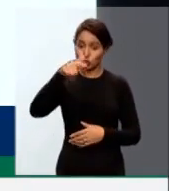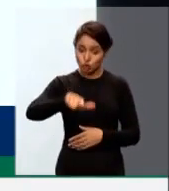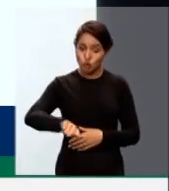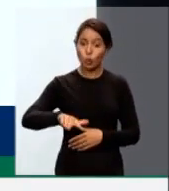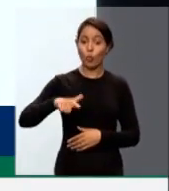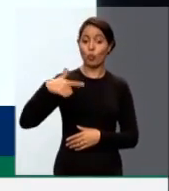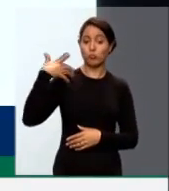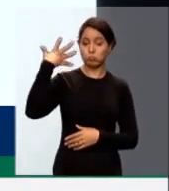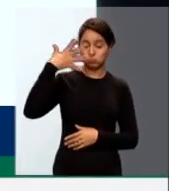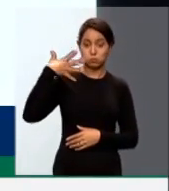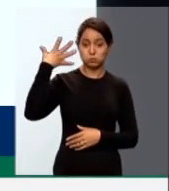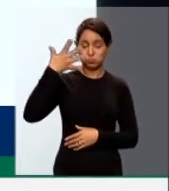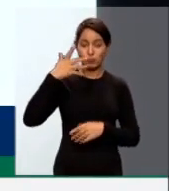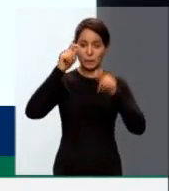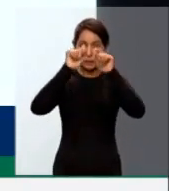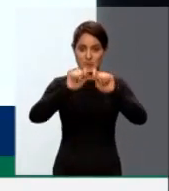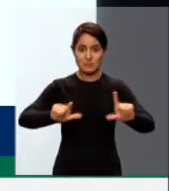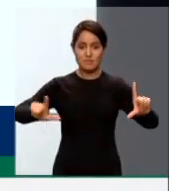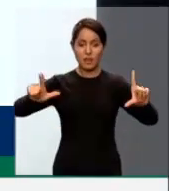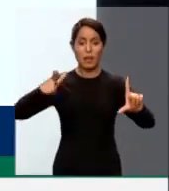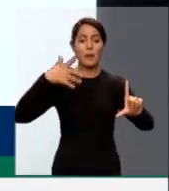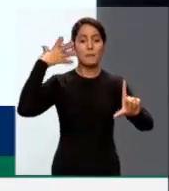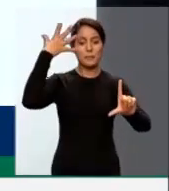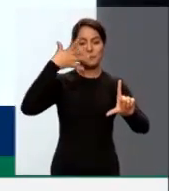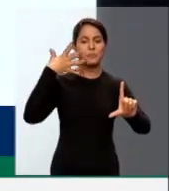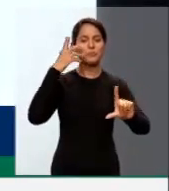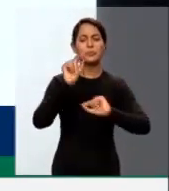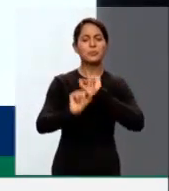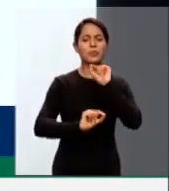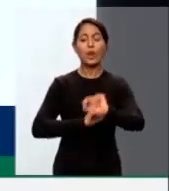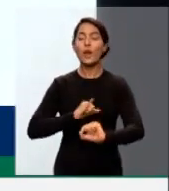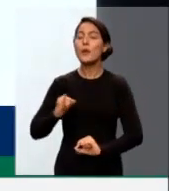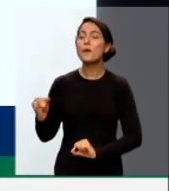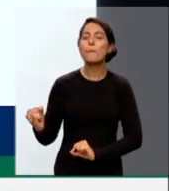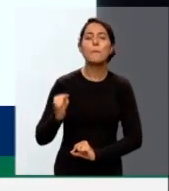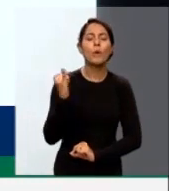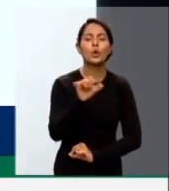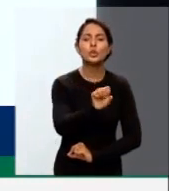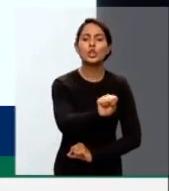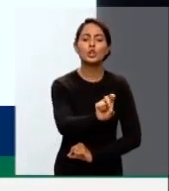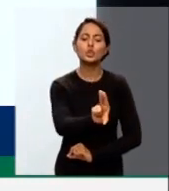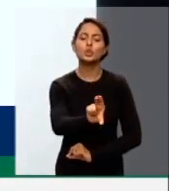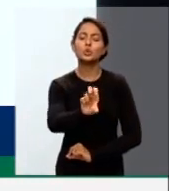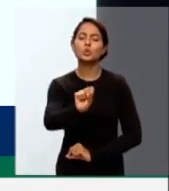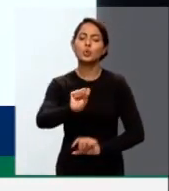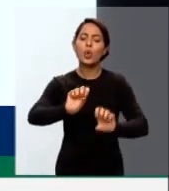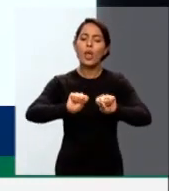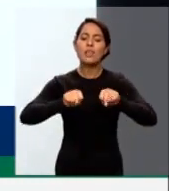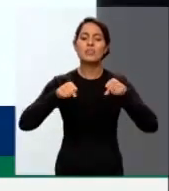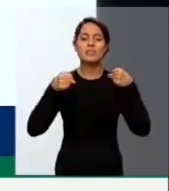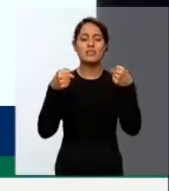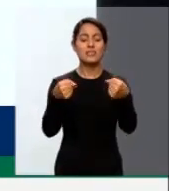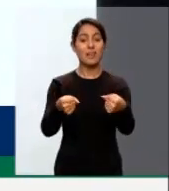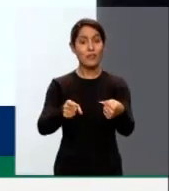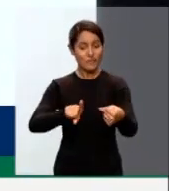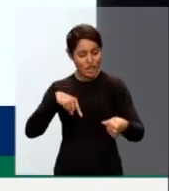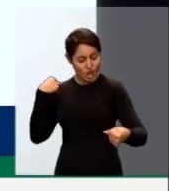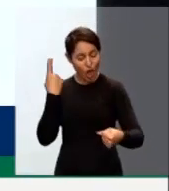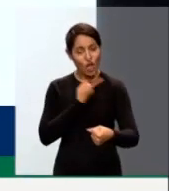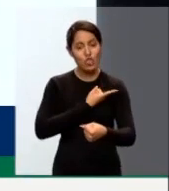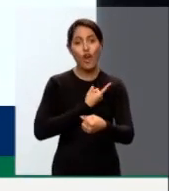gente fechar o nosso painel que é fundamental defender o SUS. O SUS é o nosso patrimônio, o SUS é,